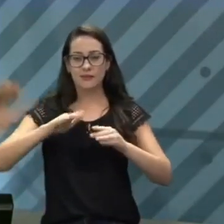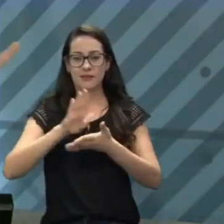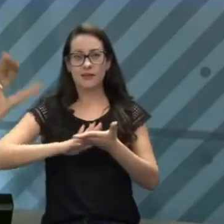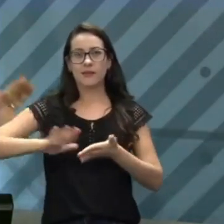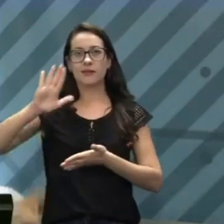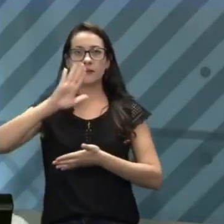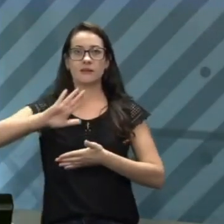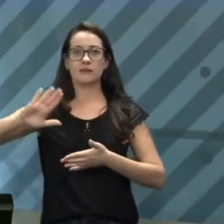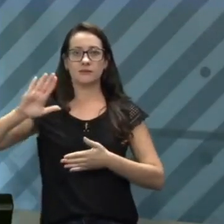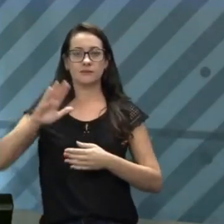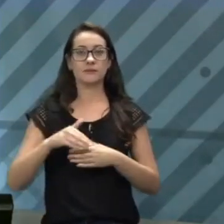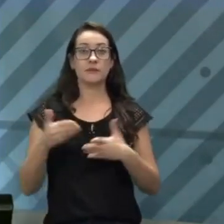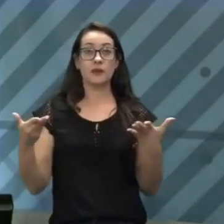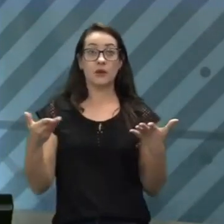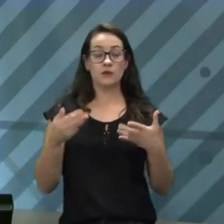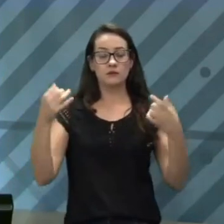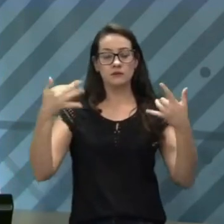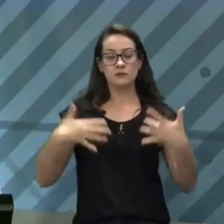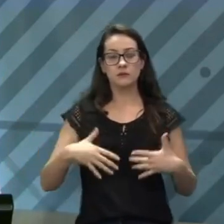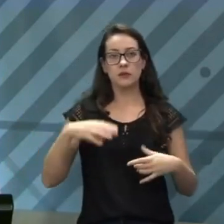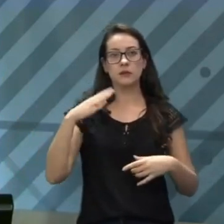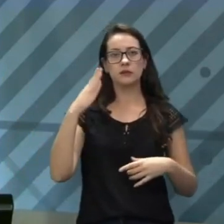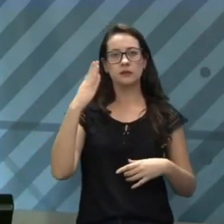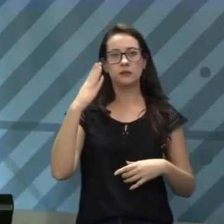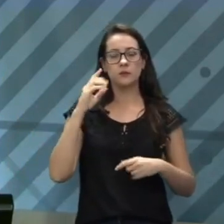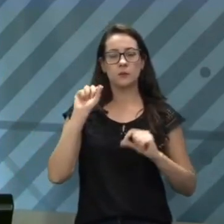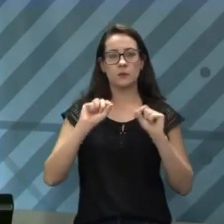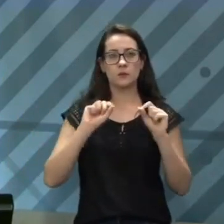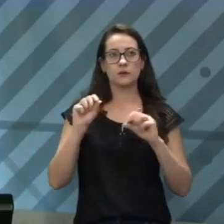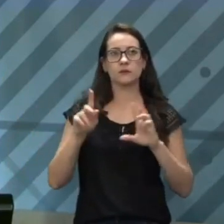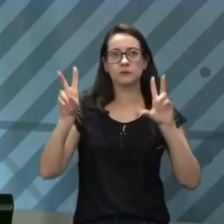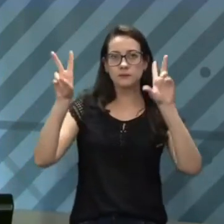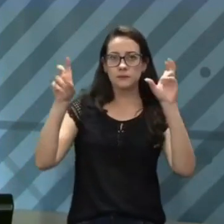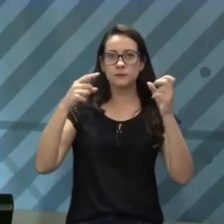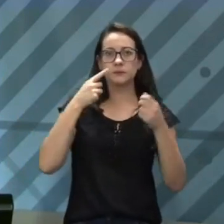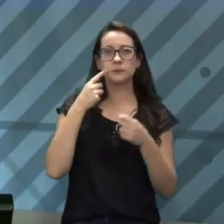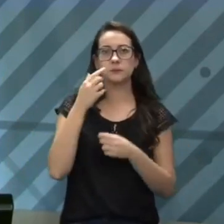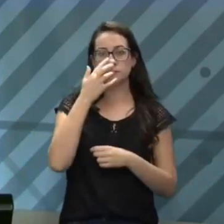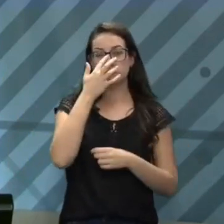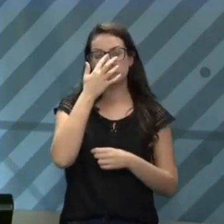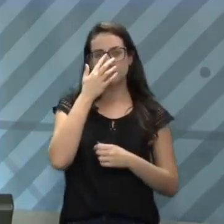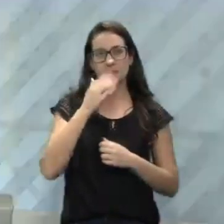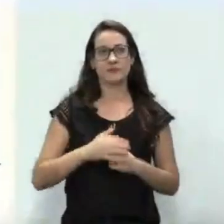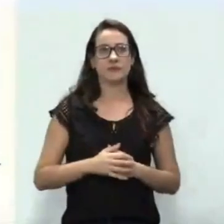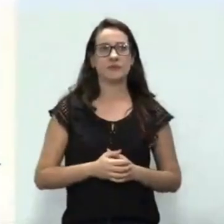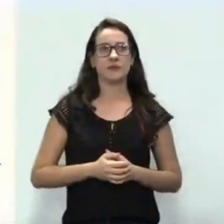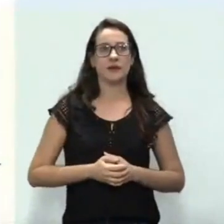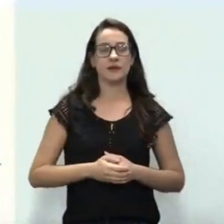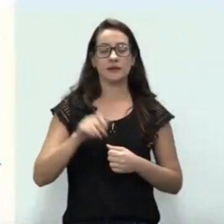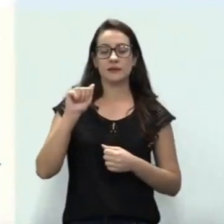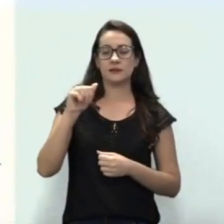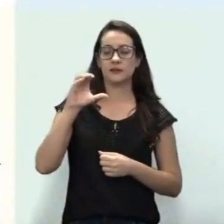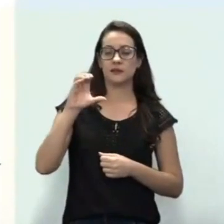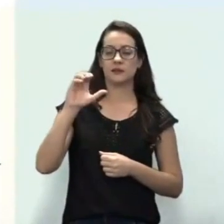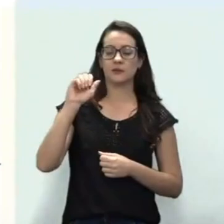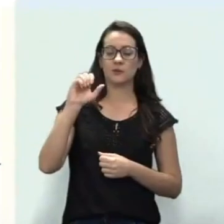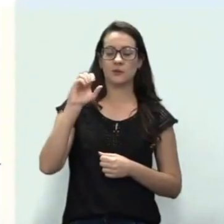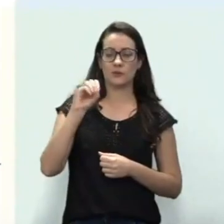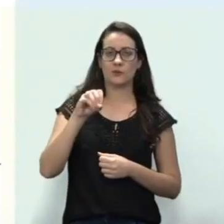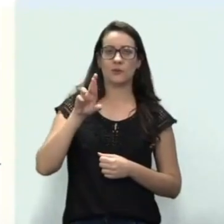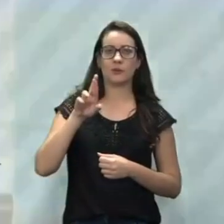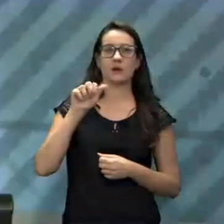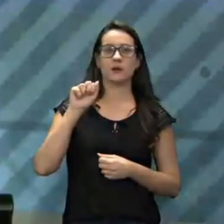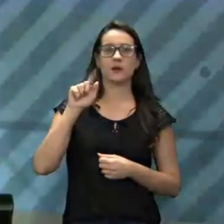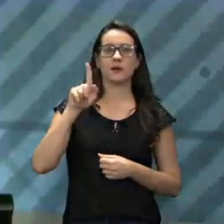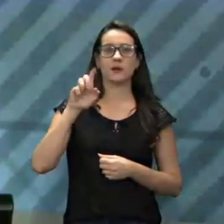sobre as disposições construtivas para a ancoragem das armaduras. Então, a ancoragem, ela pode